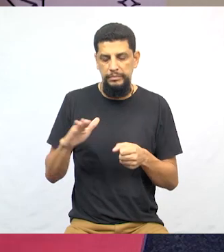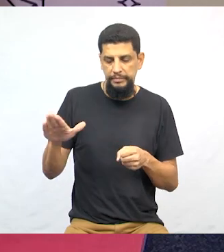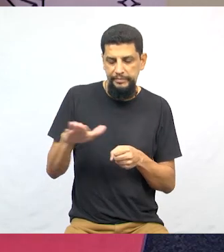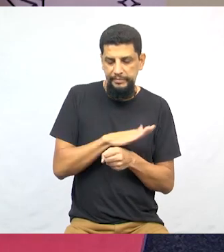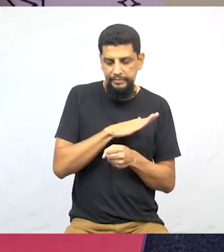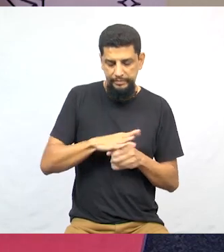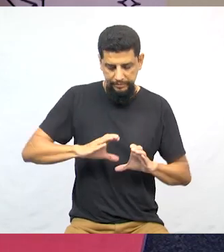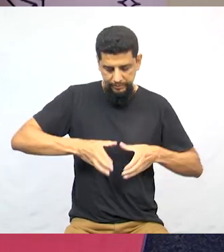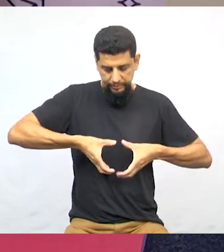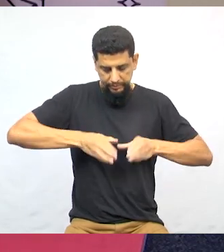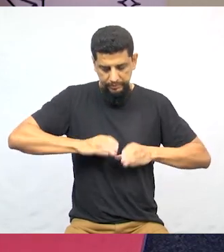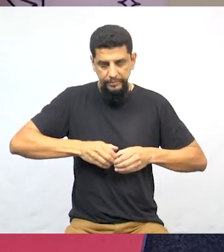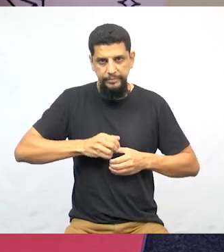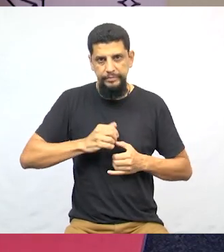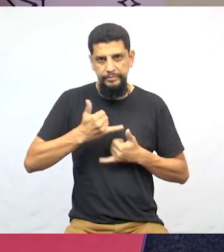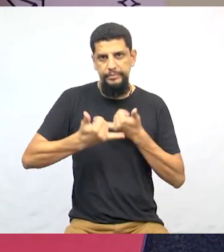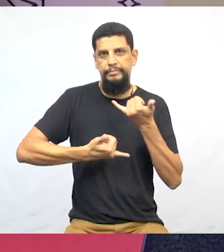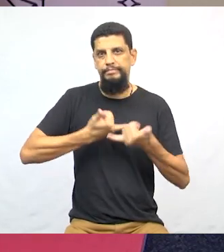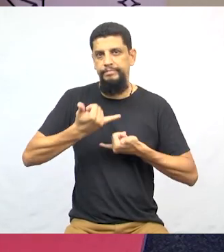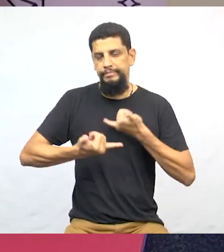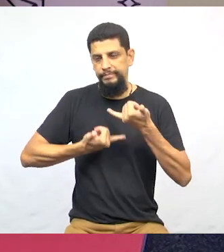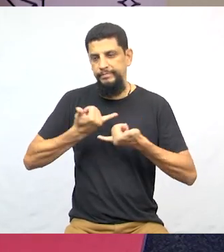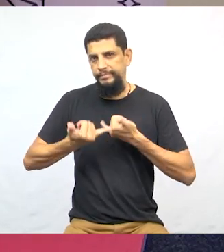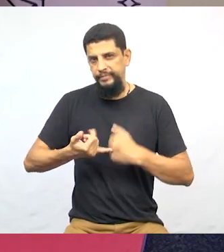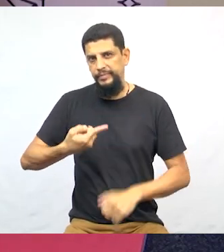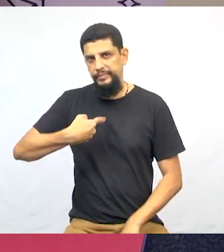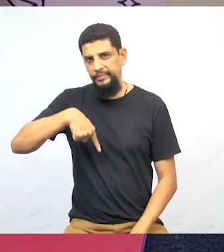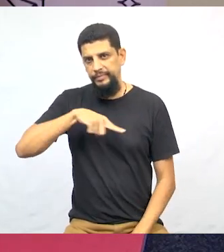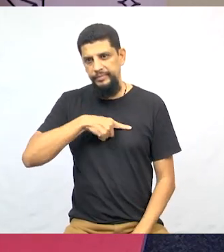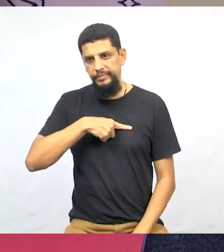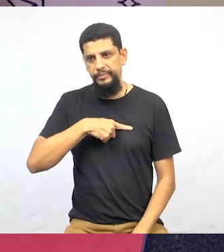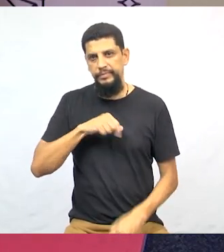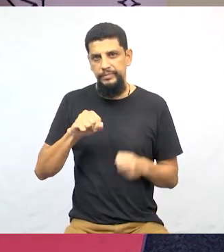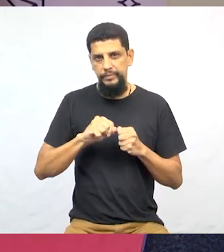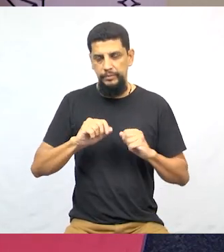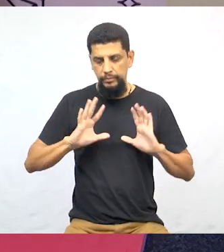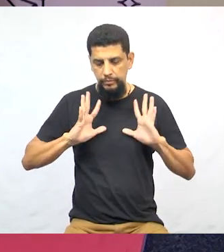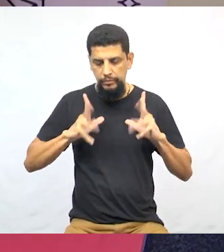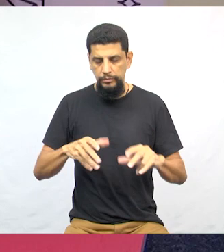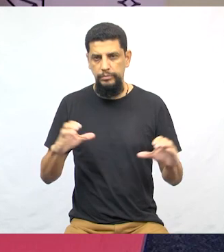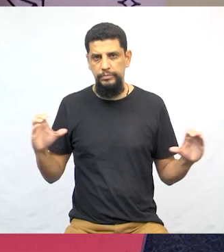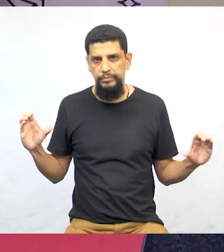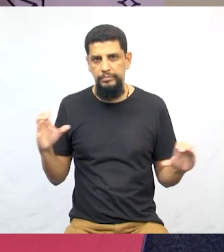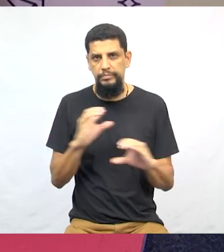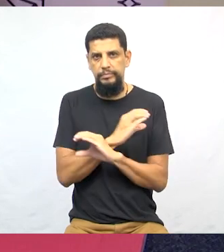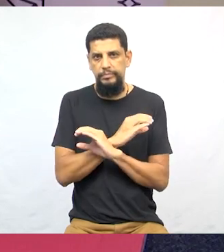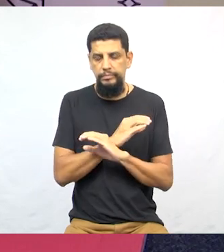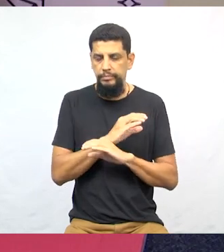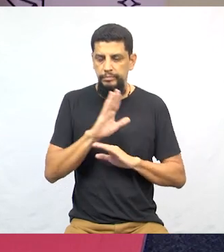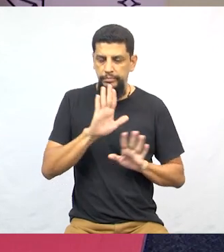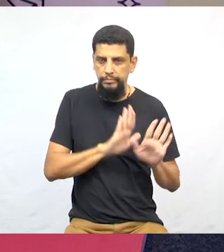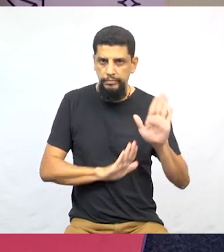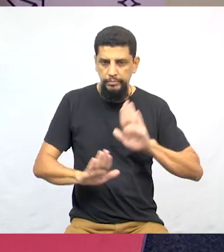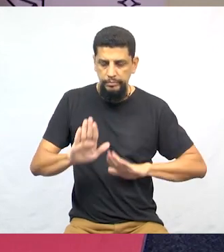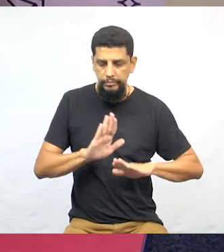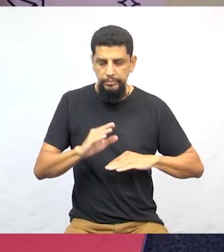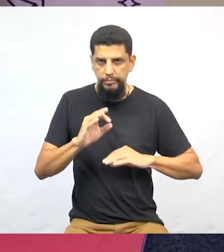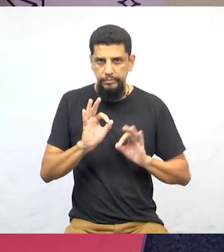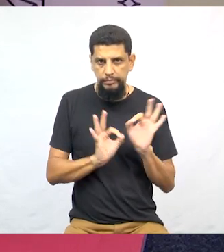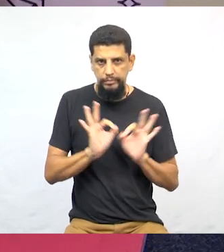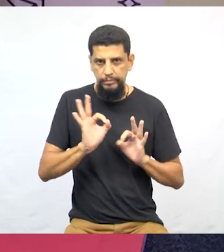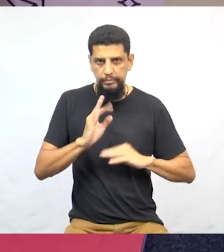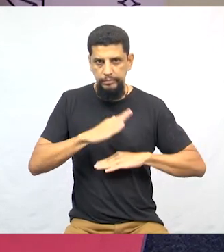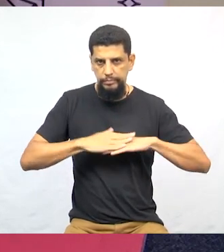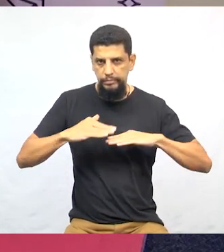repleta de bolinhas, de brincadeiras. Nós fizemos tudo e preparamos com muito carinho para